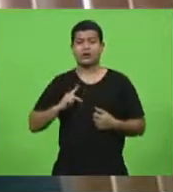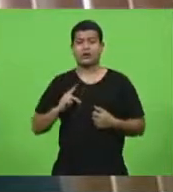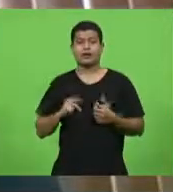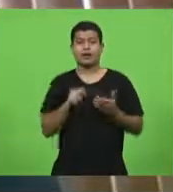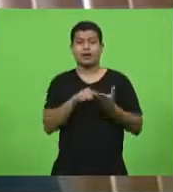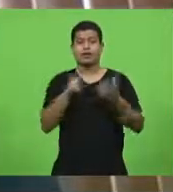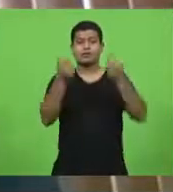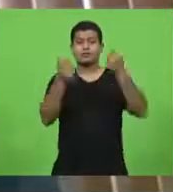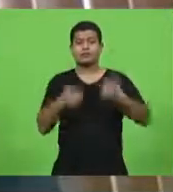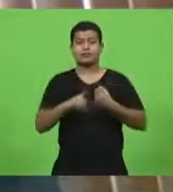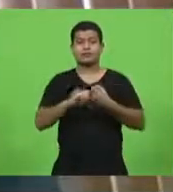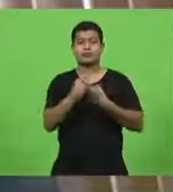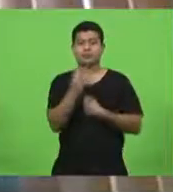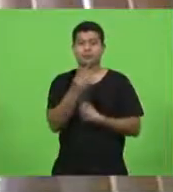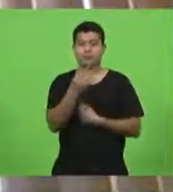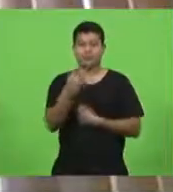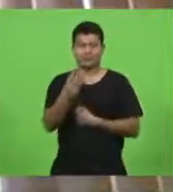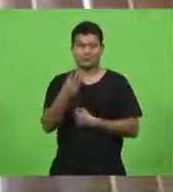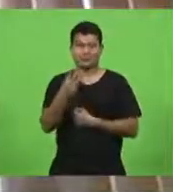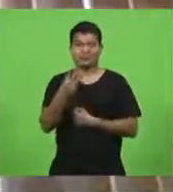43 que,